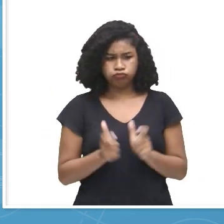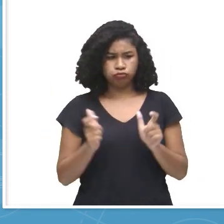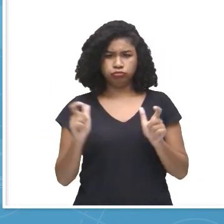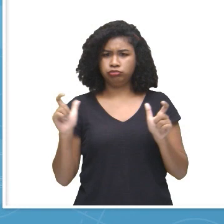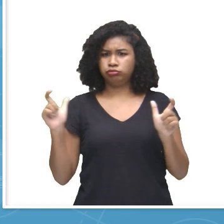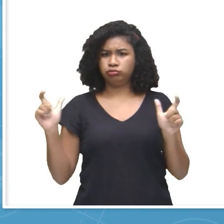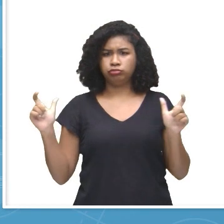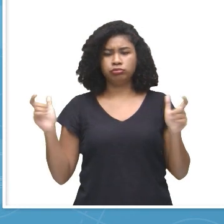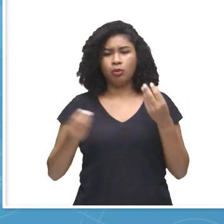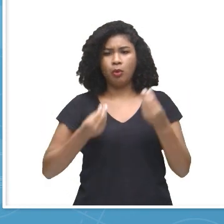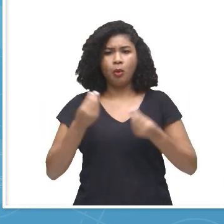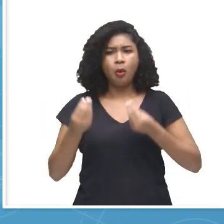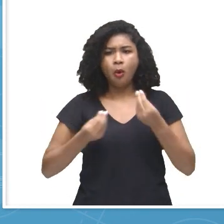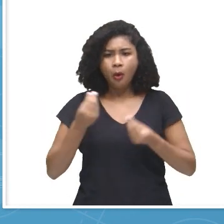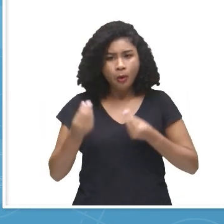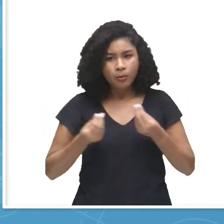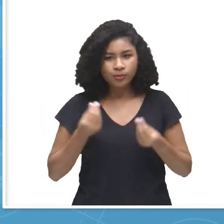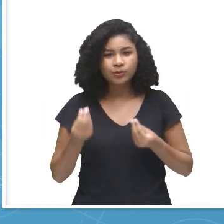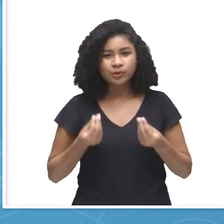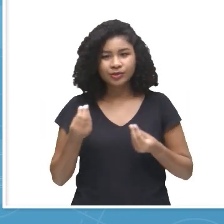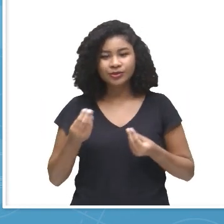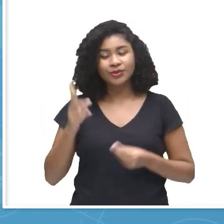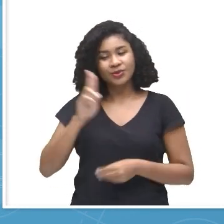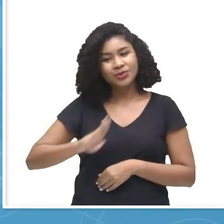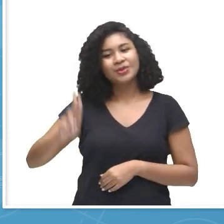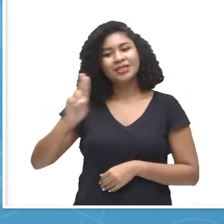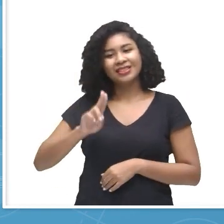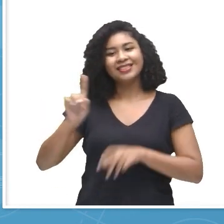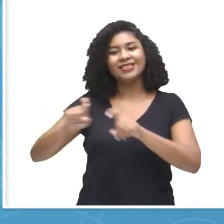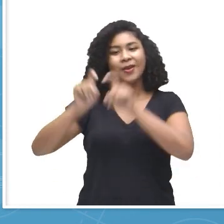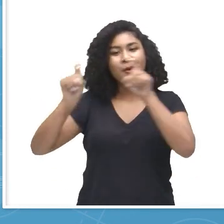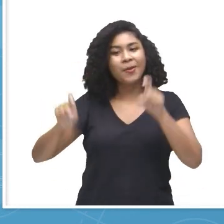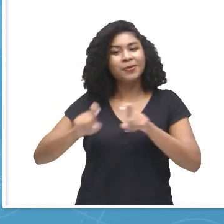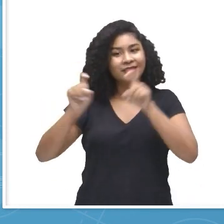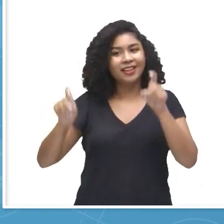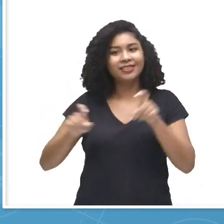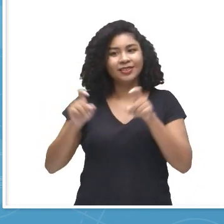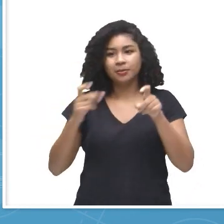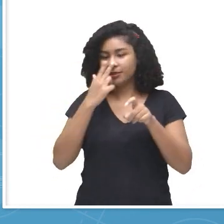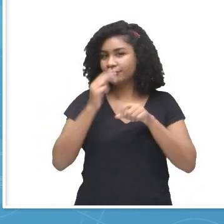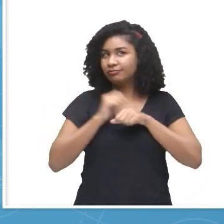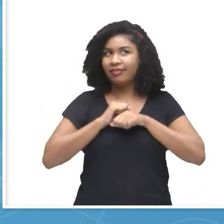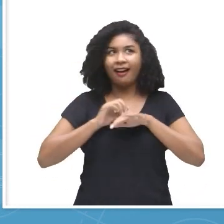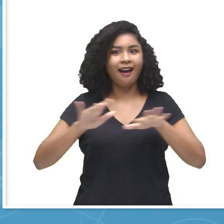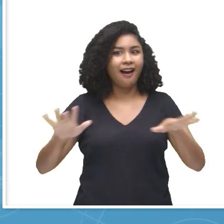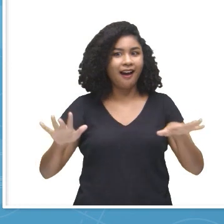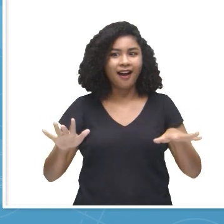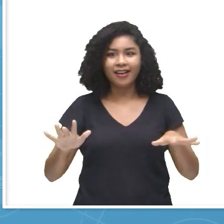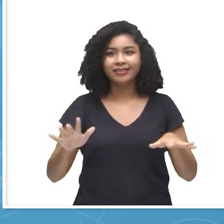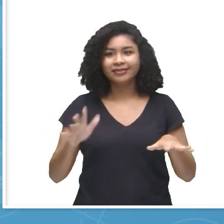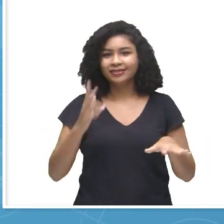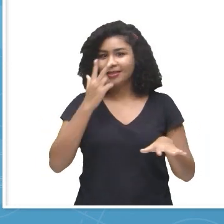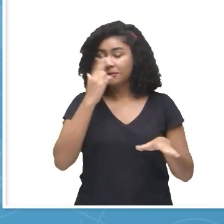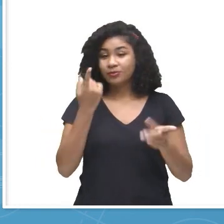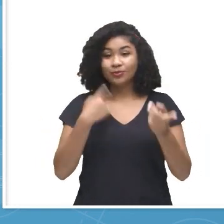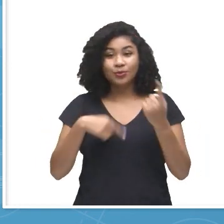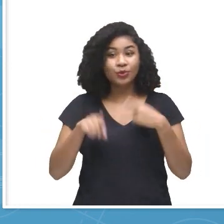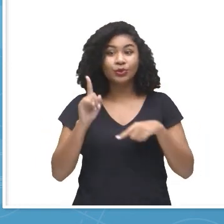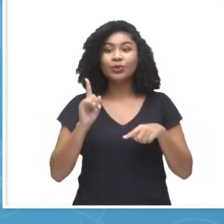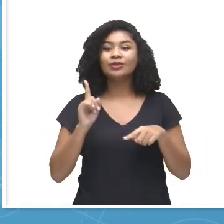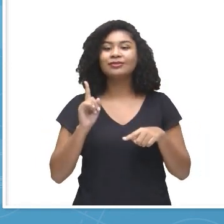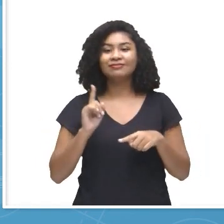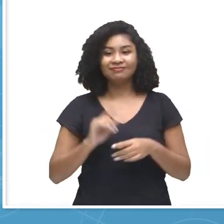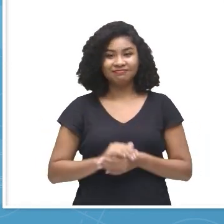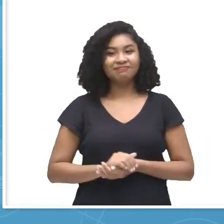do século XX com o uso do computador. Gente, o desenho digital, ele é uma realidade